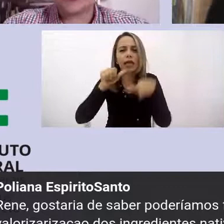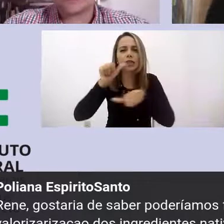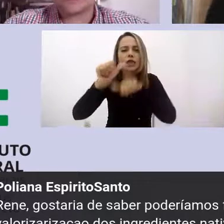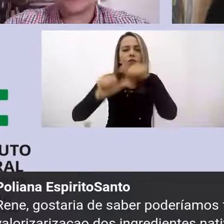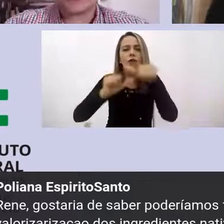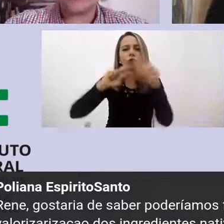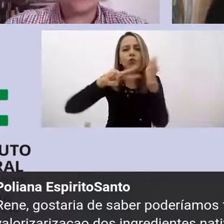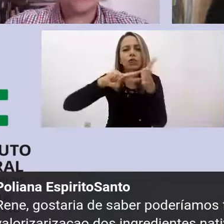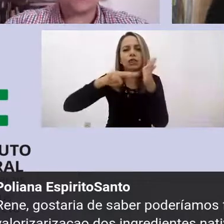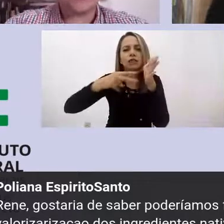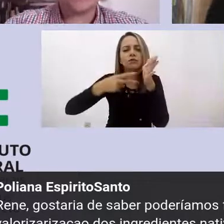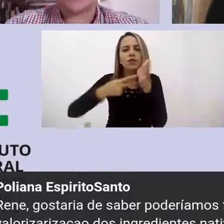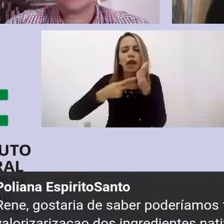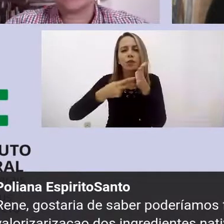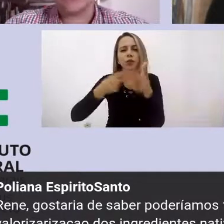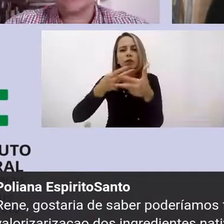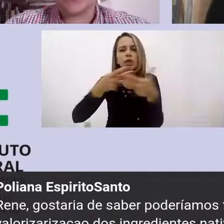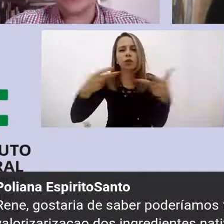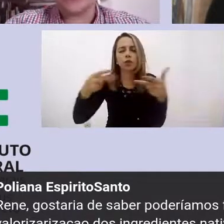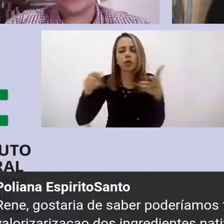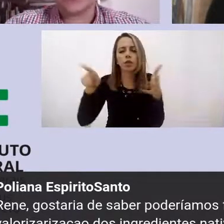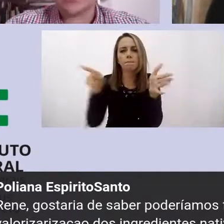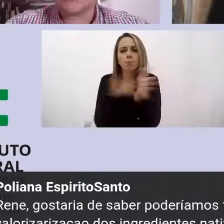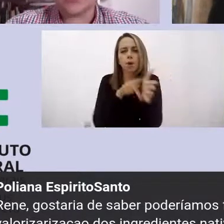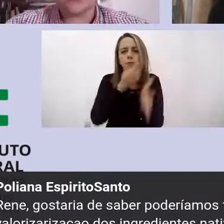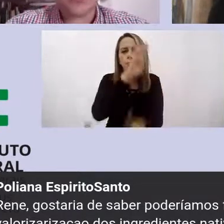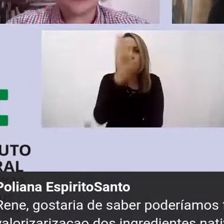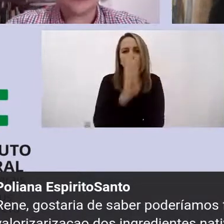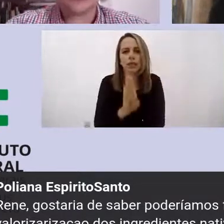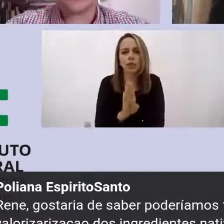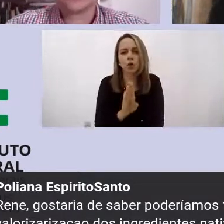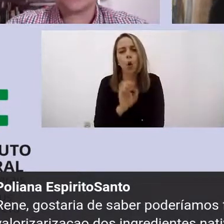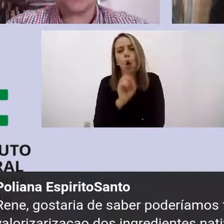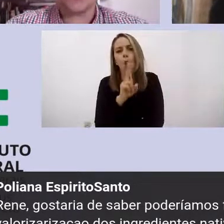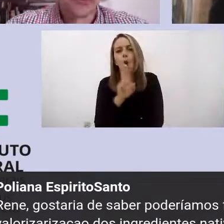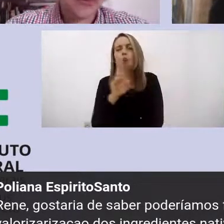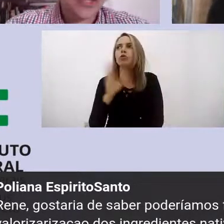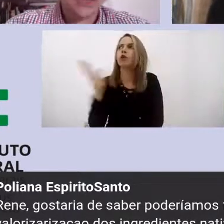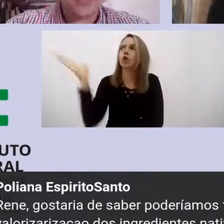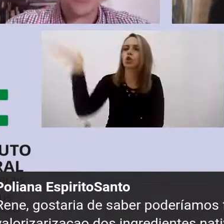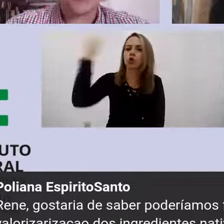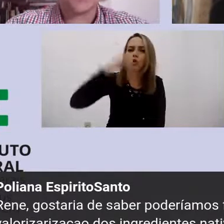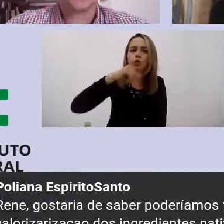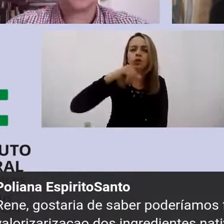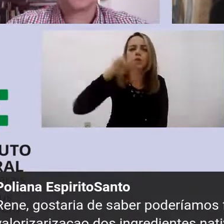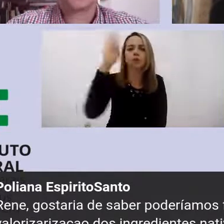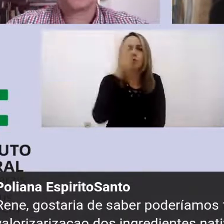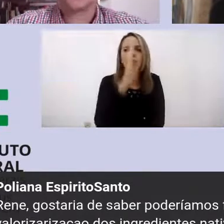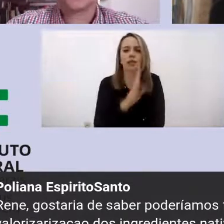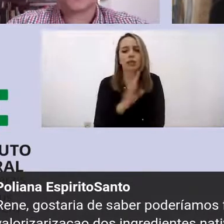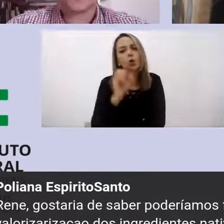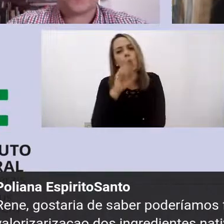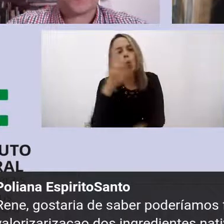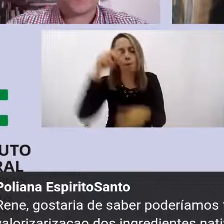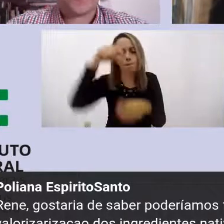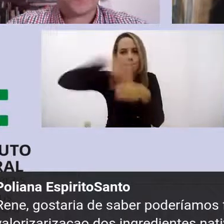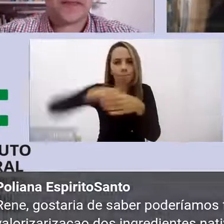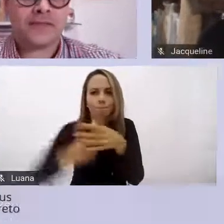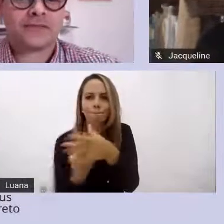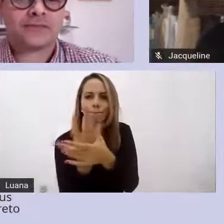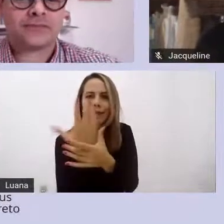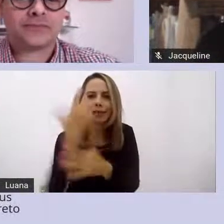ingredientes nativos, trazidos ou plantados ou já aqui encontrados. O que que você acha disso? Para você também, Renê. Eu acho...